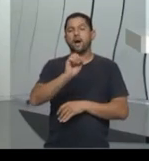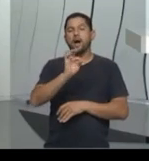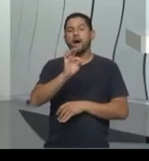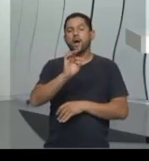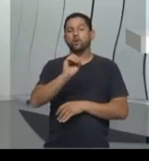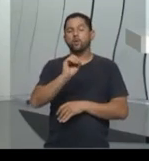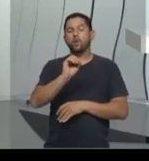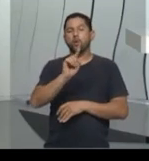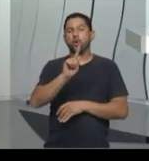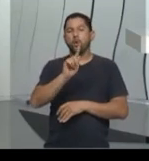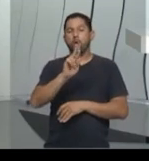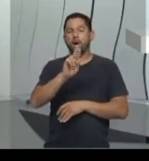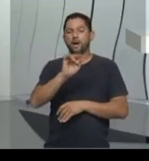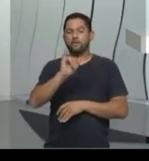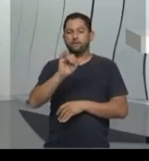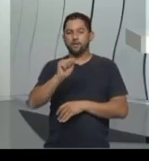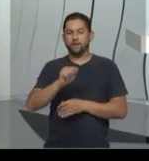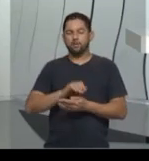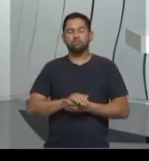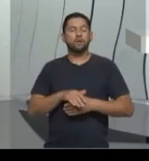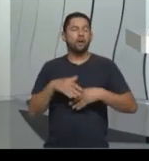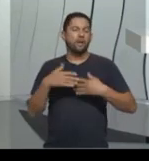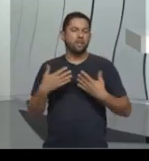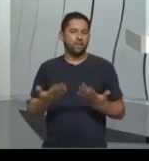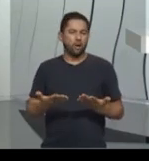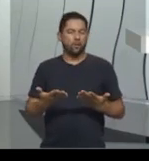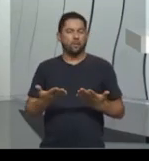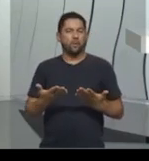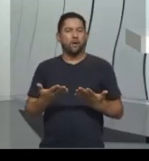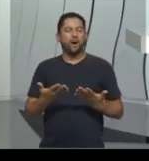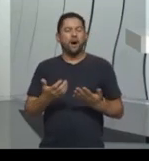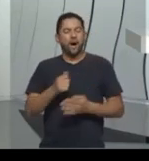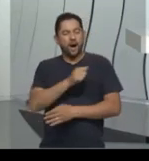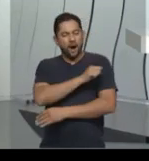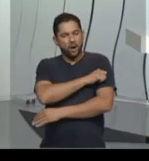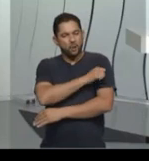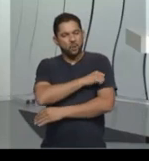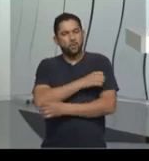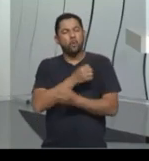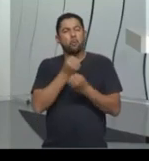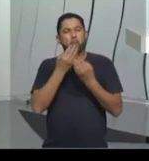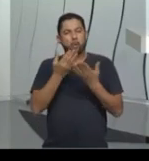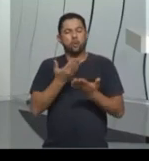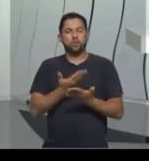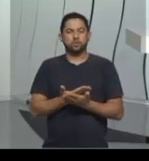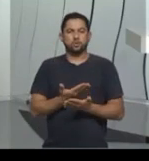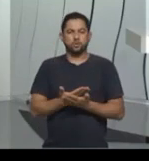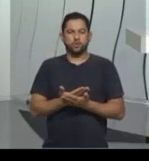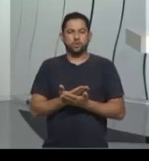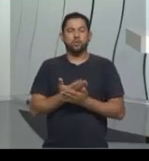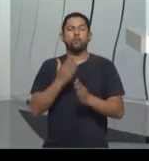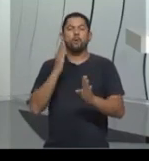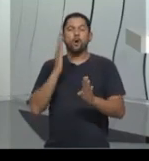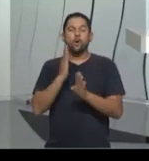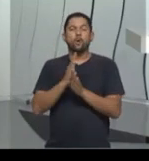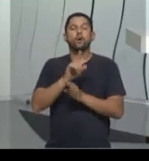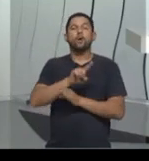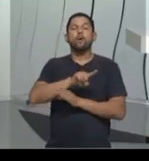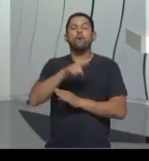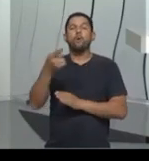caríssimo aluno, desejo para você bons estudos e nos vemos numa próxima.